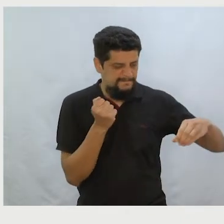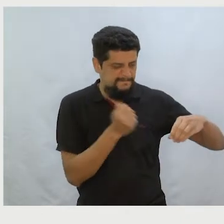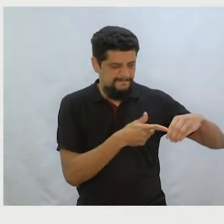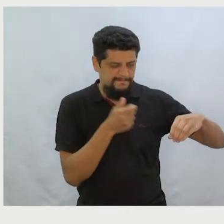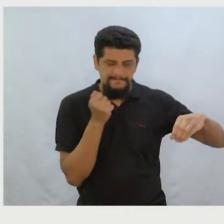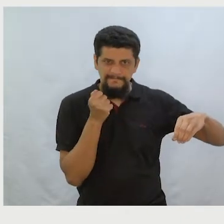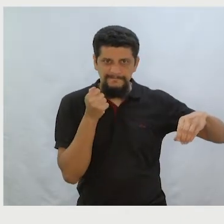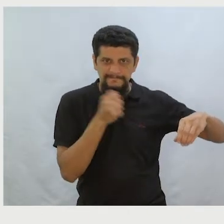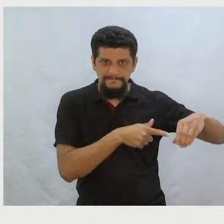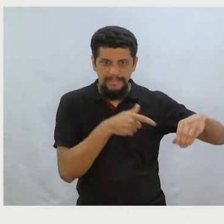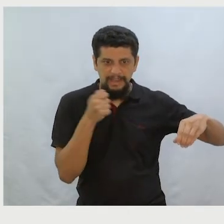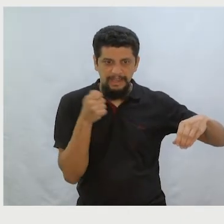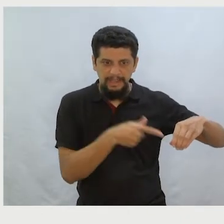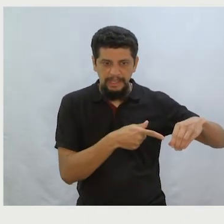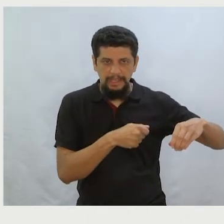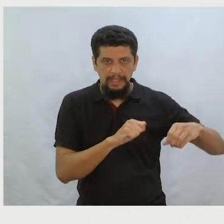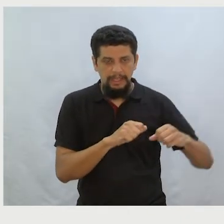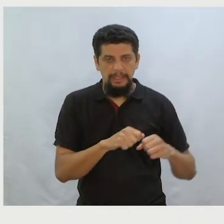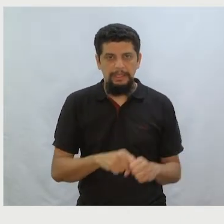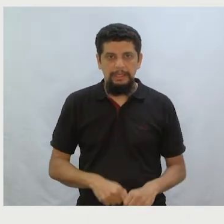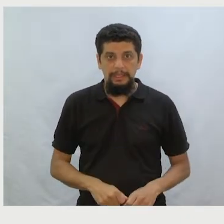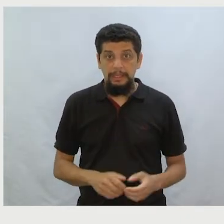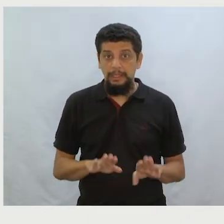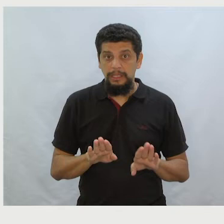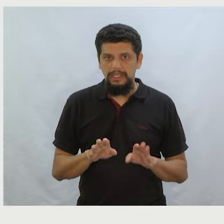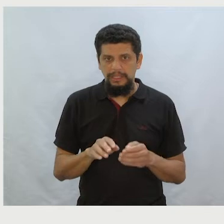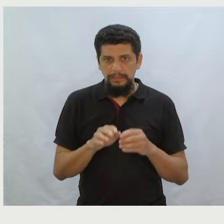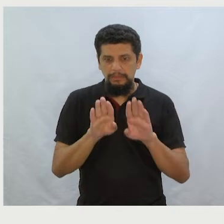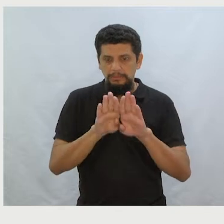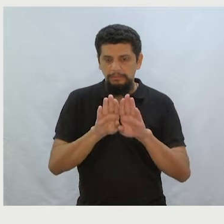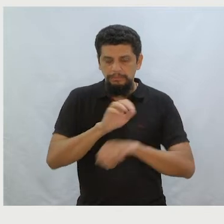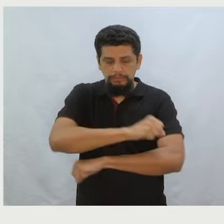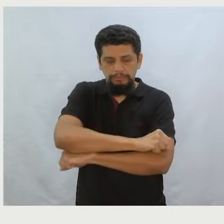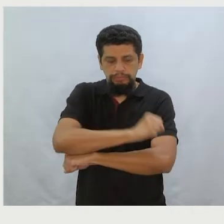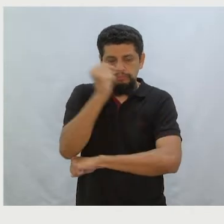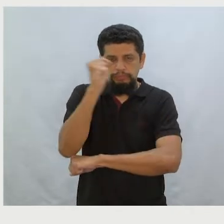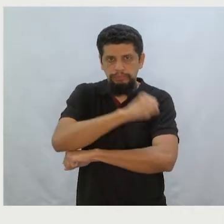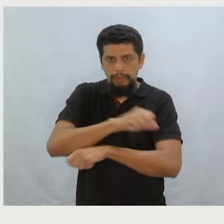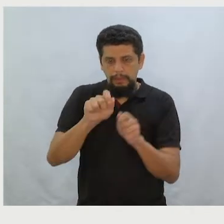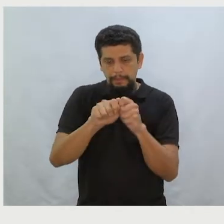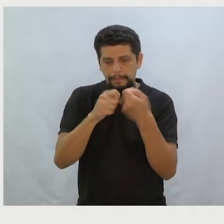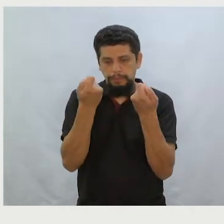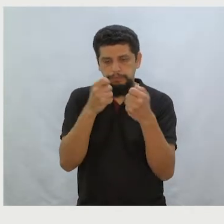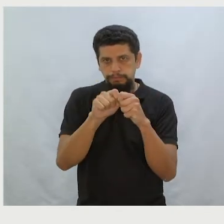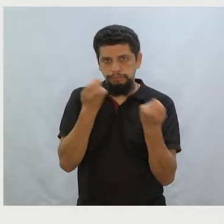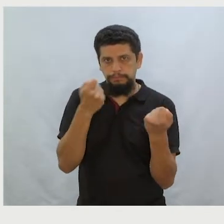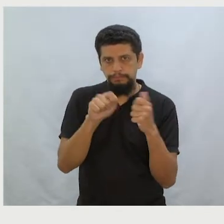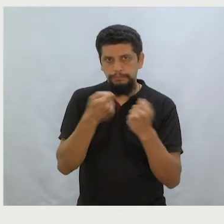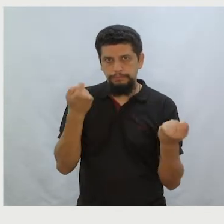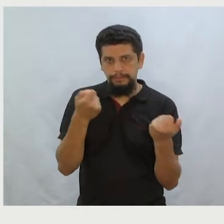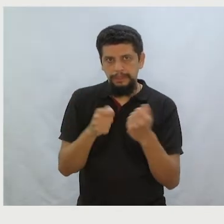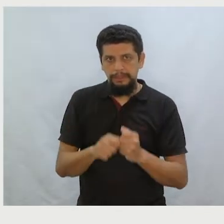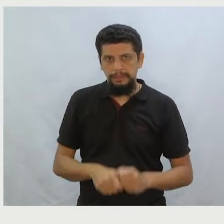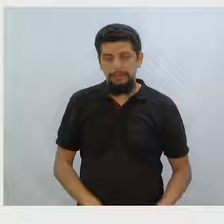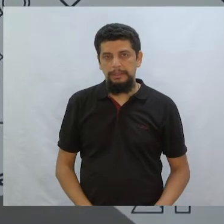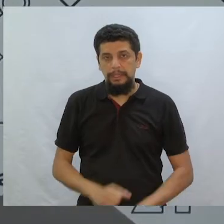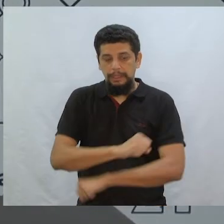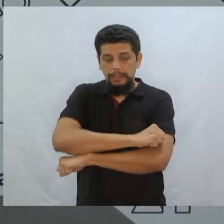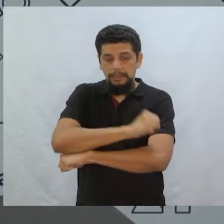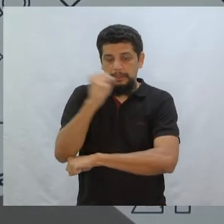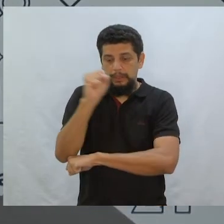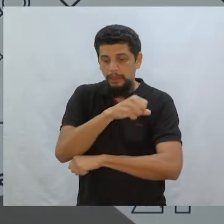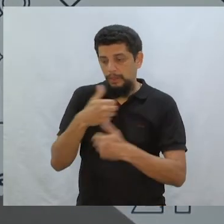um golaço tão grande que Até furou a rede e estilhaçou em mil pedaços a janela do